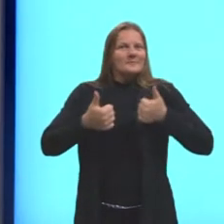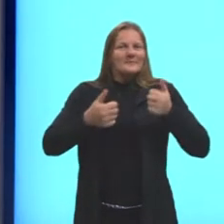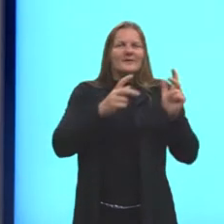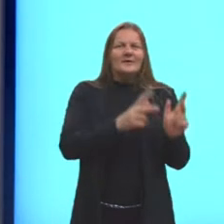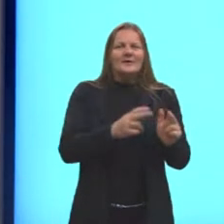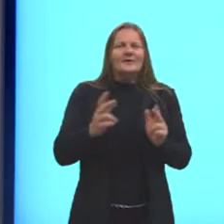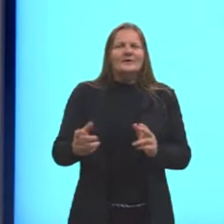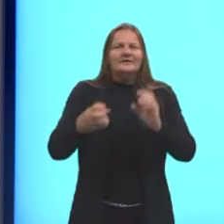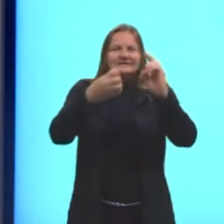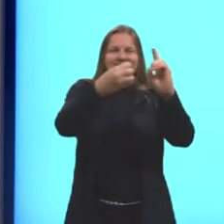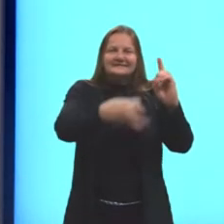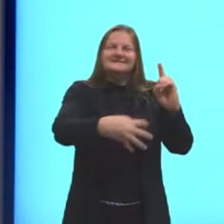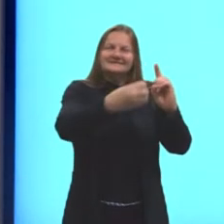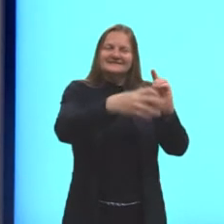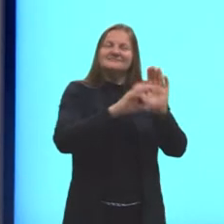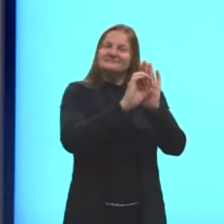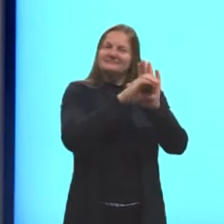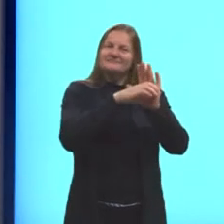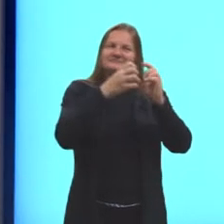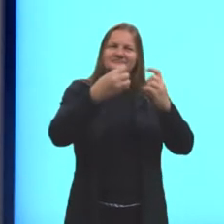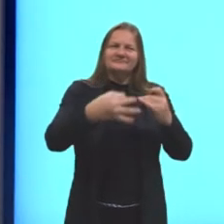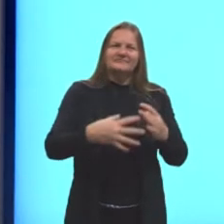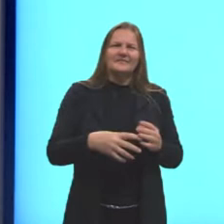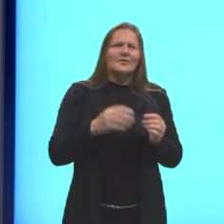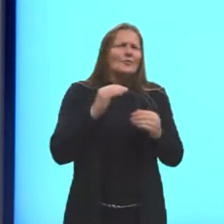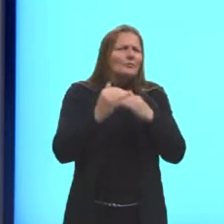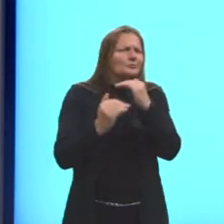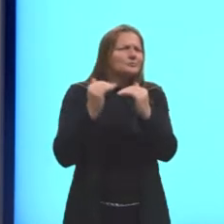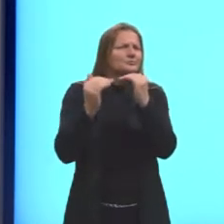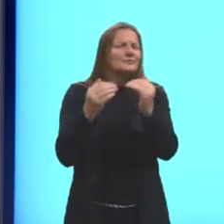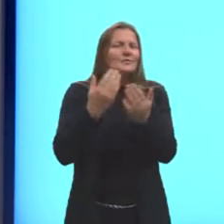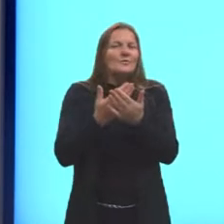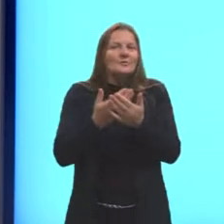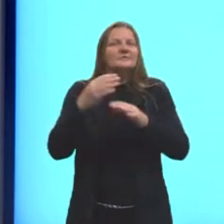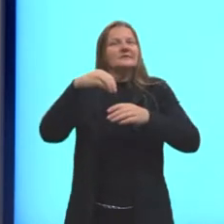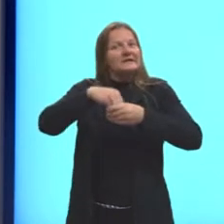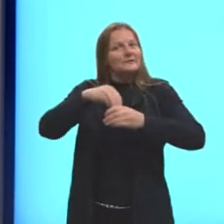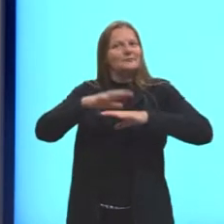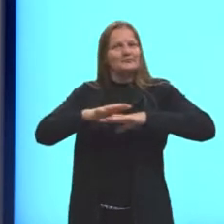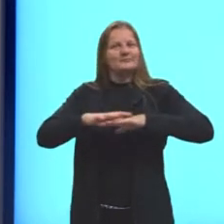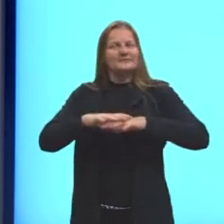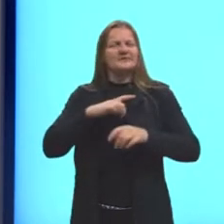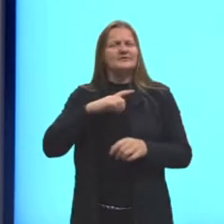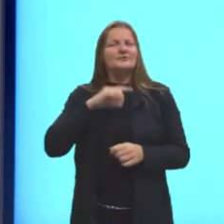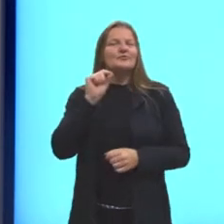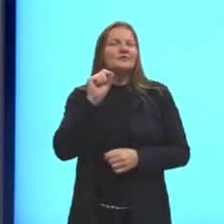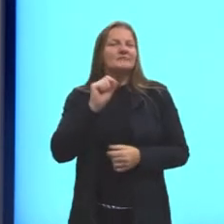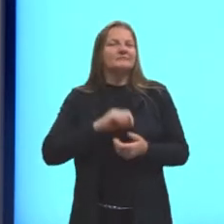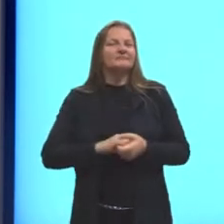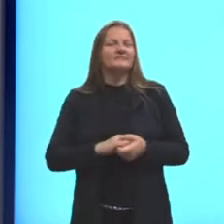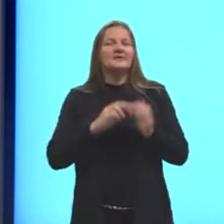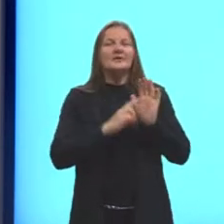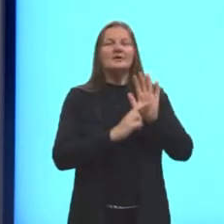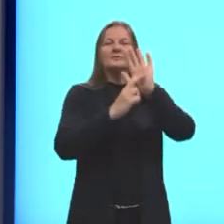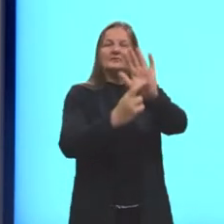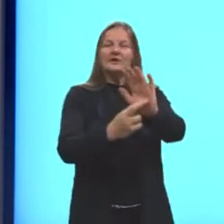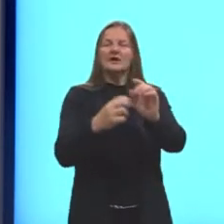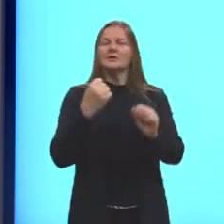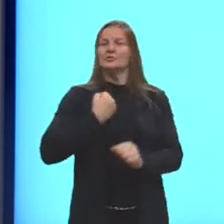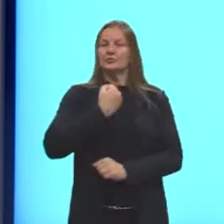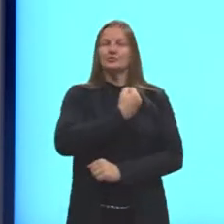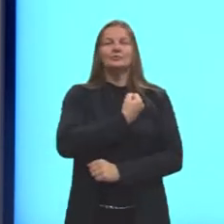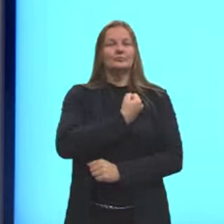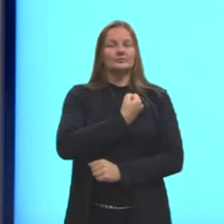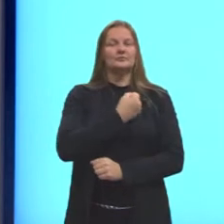fatoração a fatoração é um processo utilizado na matemática que consiste em representar um número